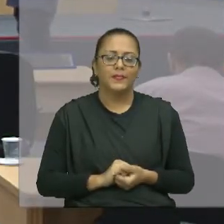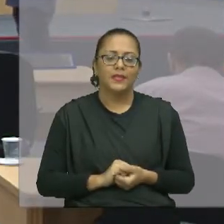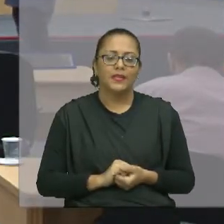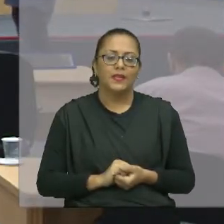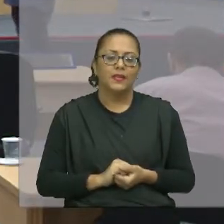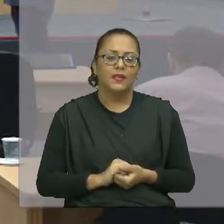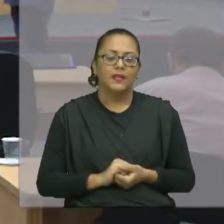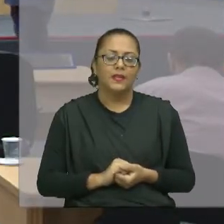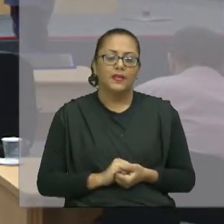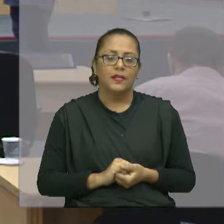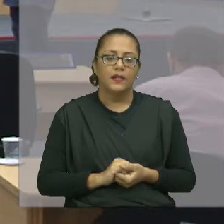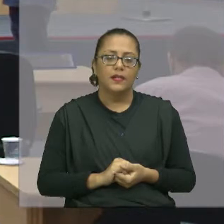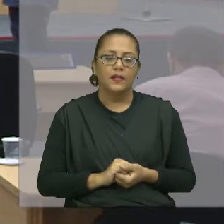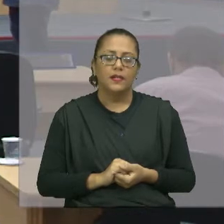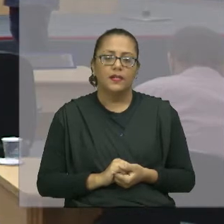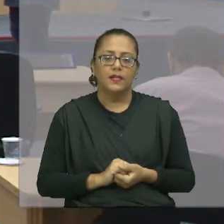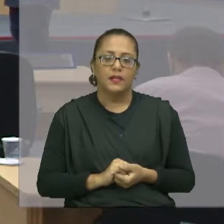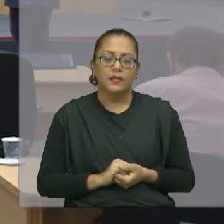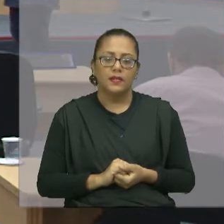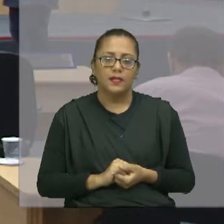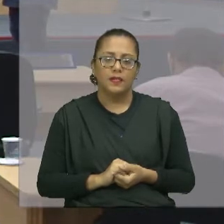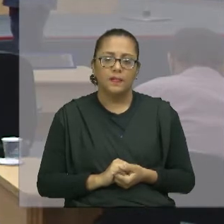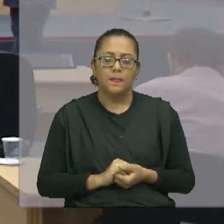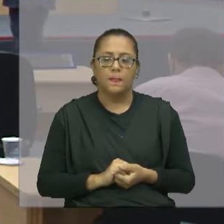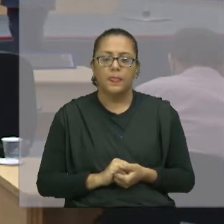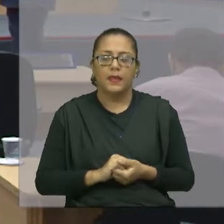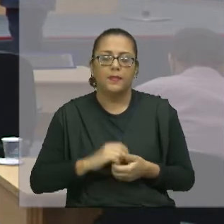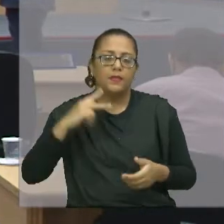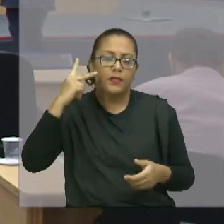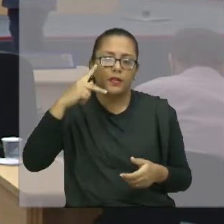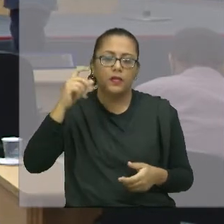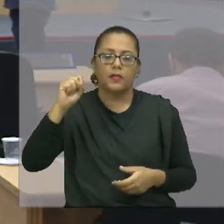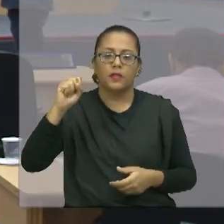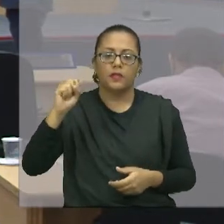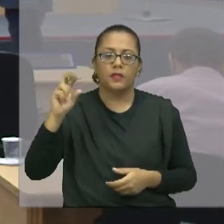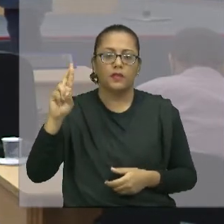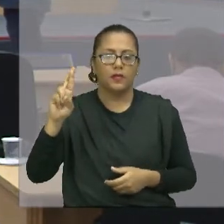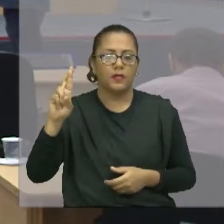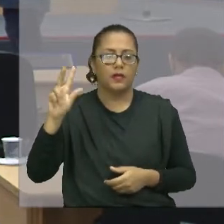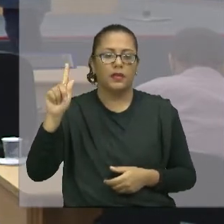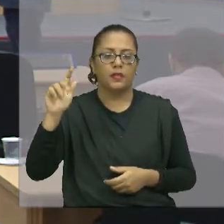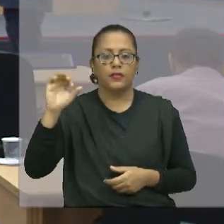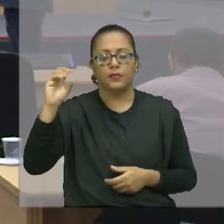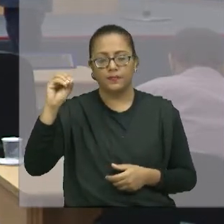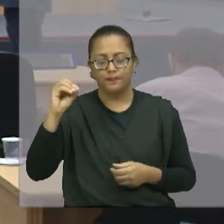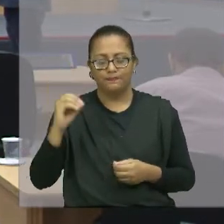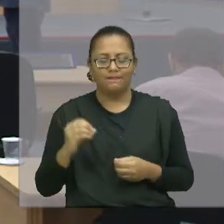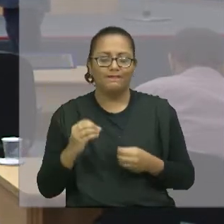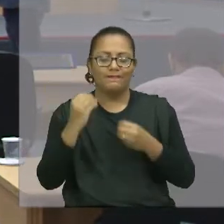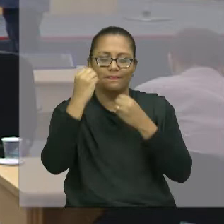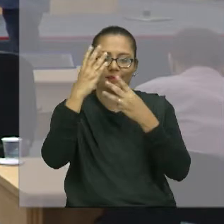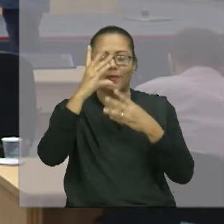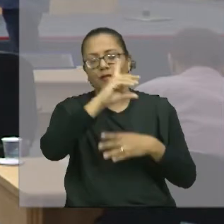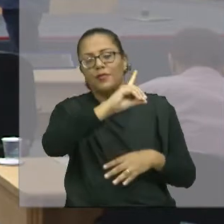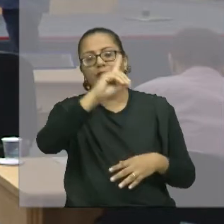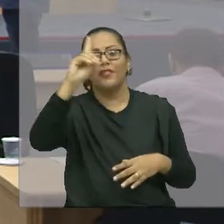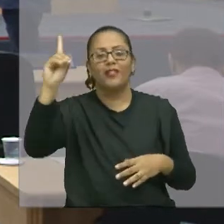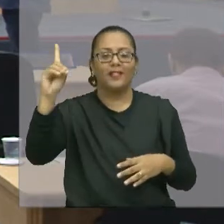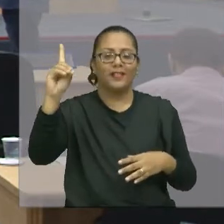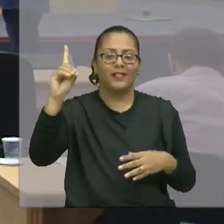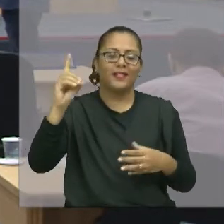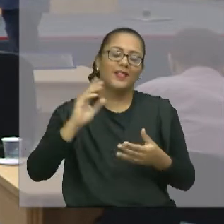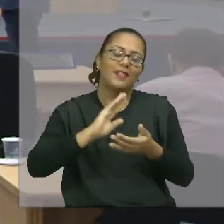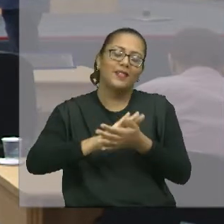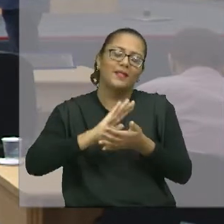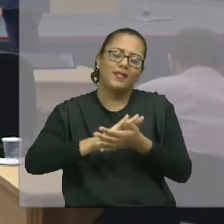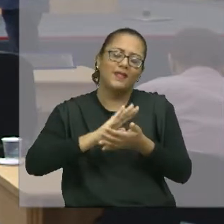Com a palavra, o vereador Sérgio Camargo. Senhor presidente, bom dia. Em primeiro lugar, parabenizar aí o São José